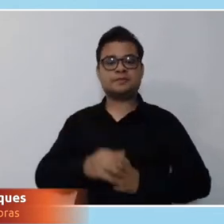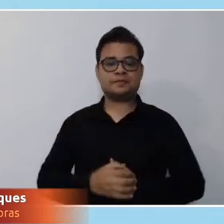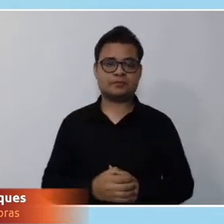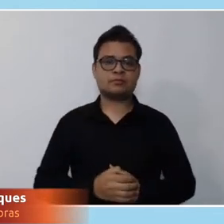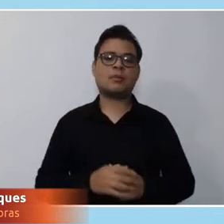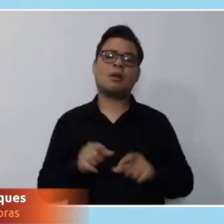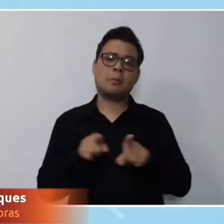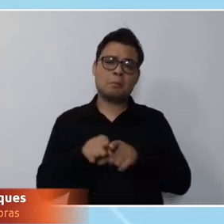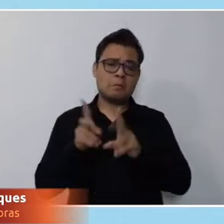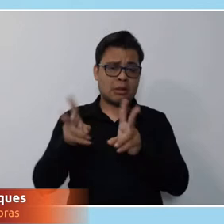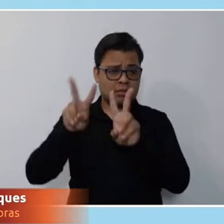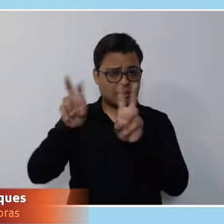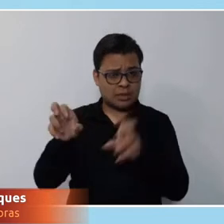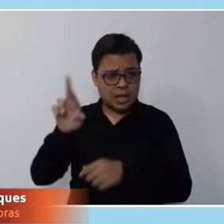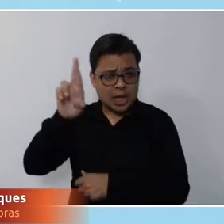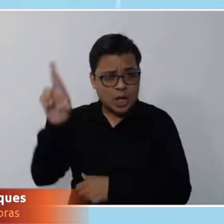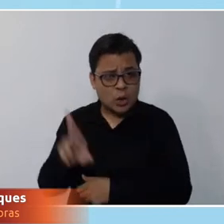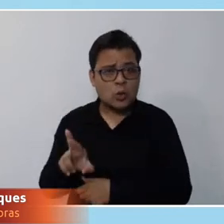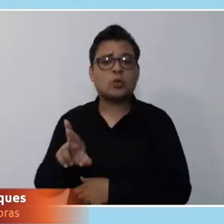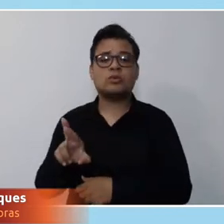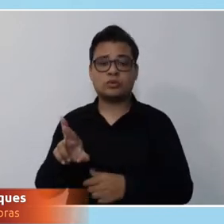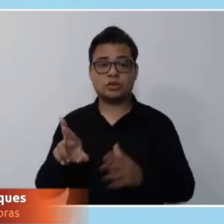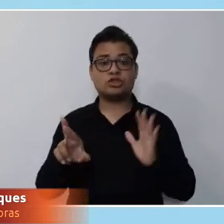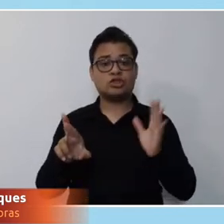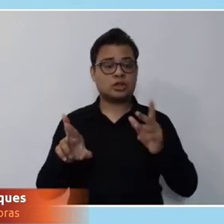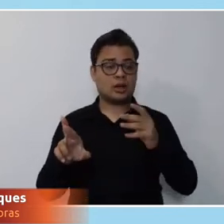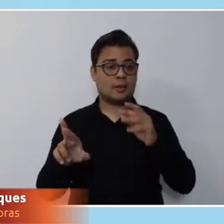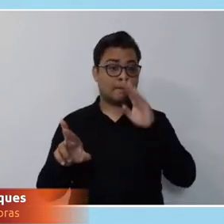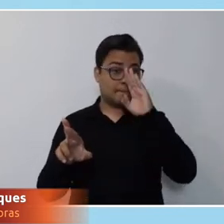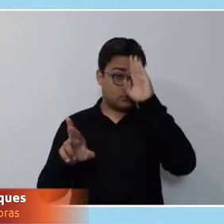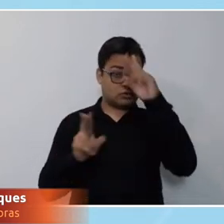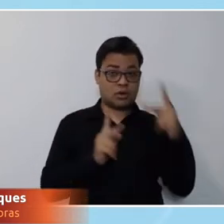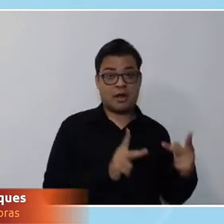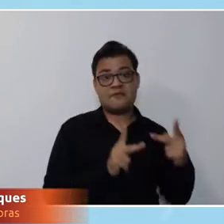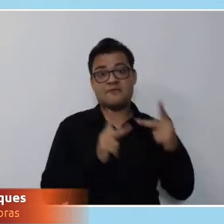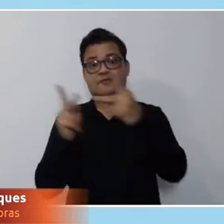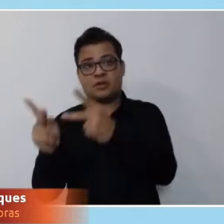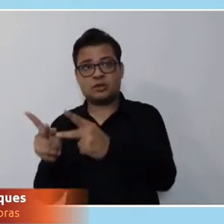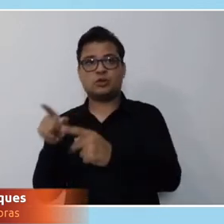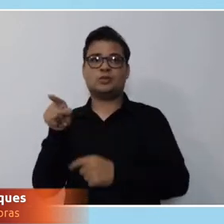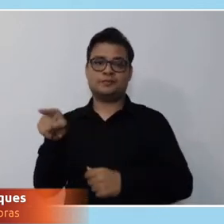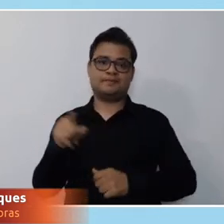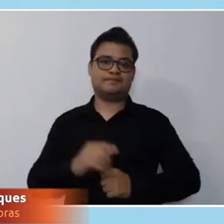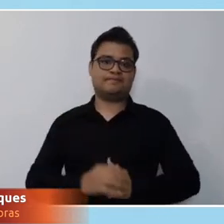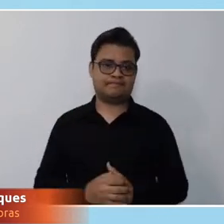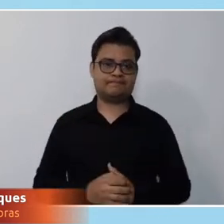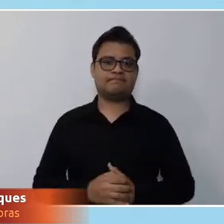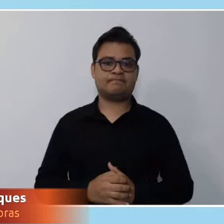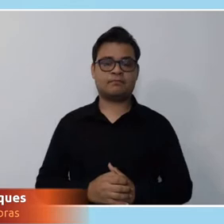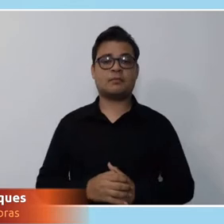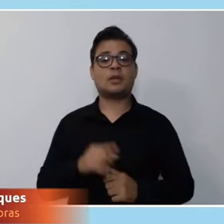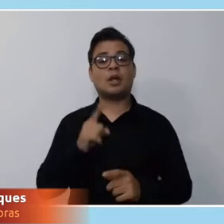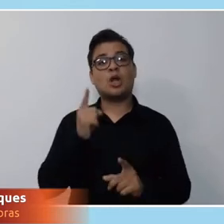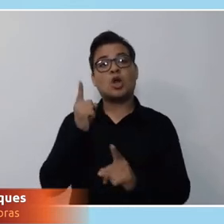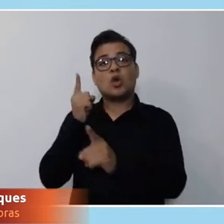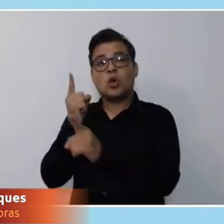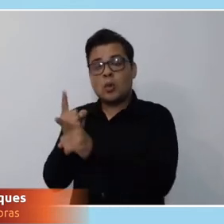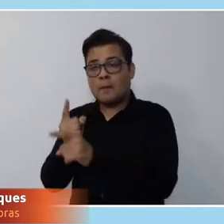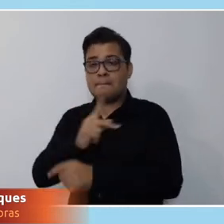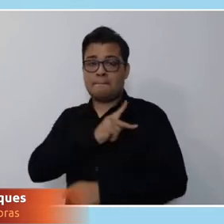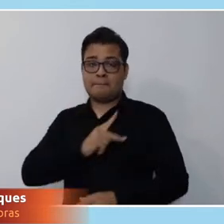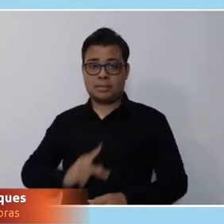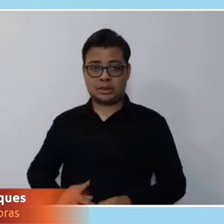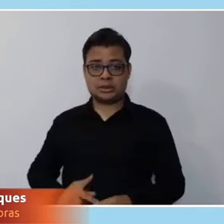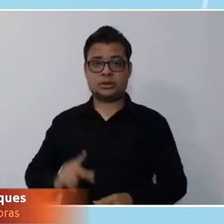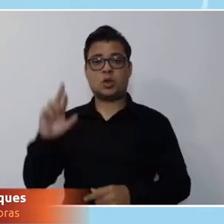o país recebeu a visita do presidente brasileiro Jair Bolsonaro nessa semana. O encontro dele com o presidente russo Vladimir